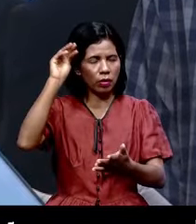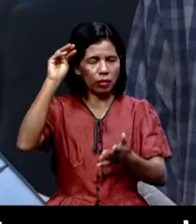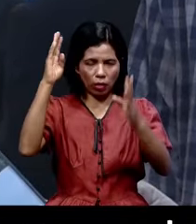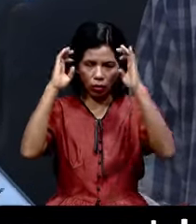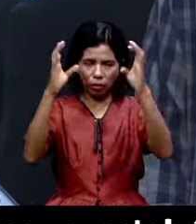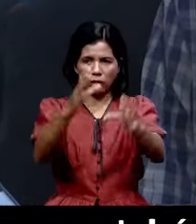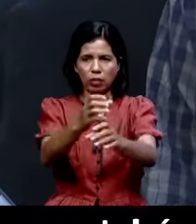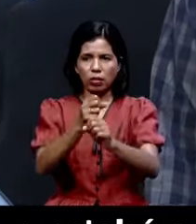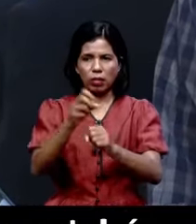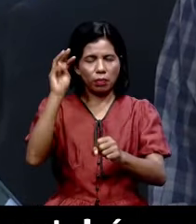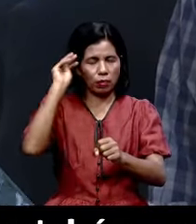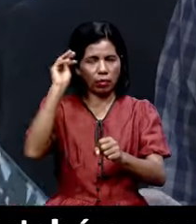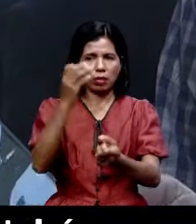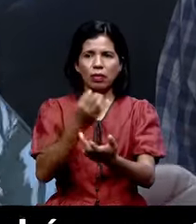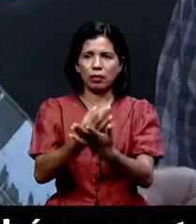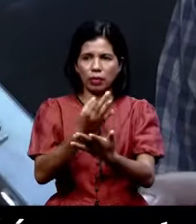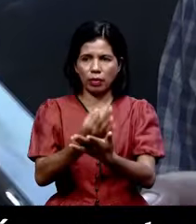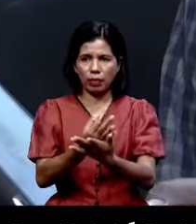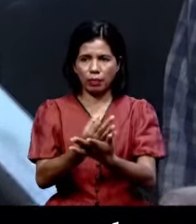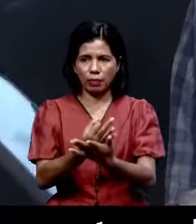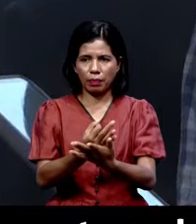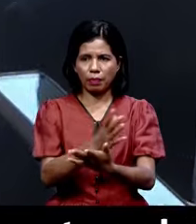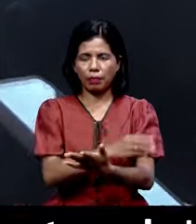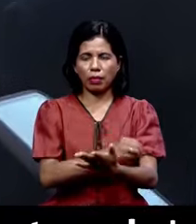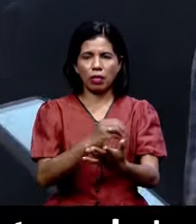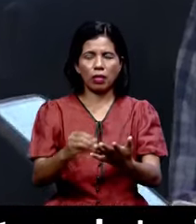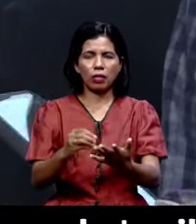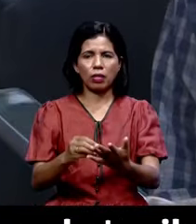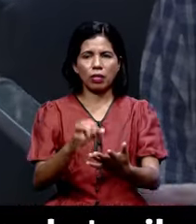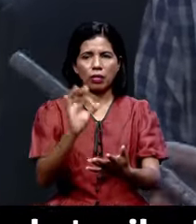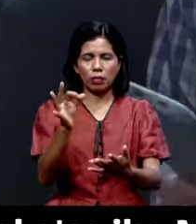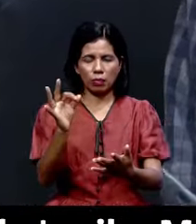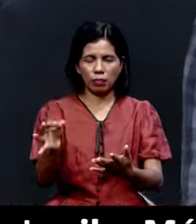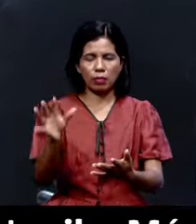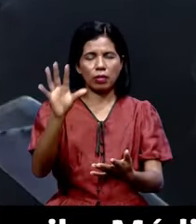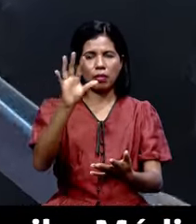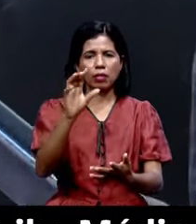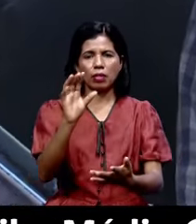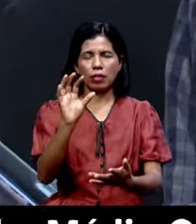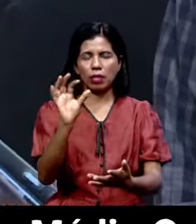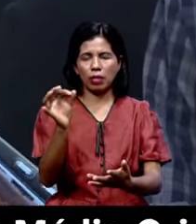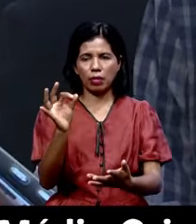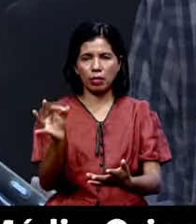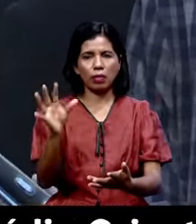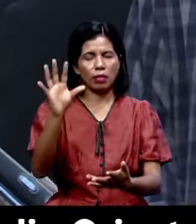Ministério da Educação, sim, o Ministério das Finanças, por volta de 99 milhões de reais. A minha loca